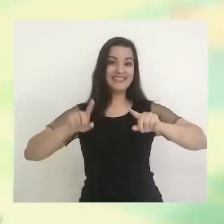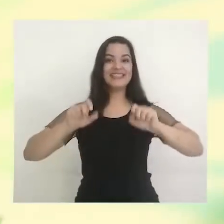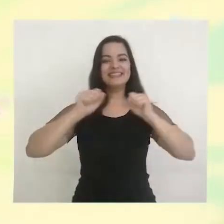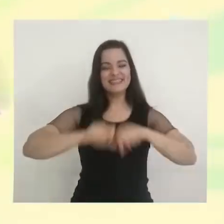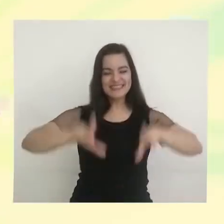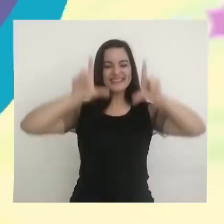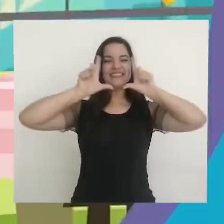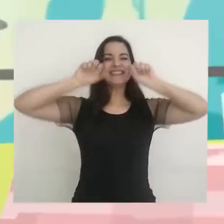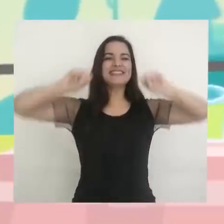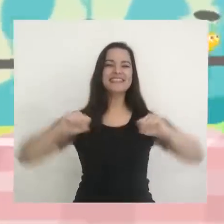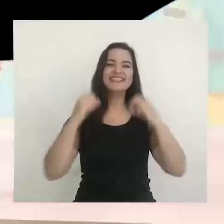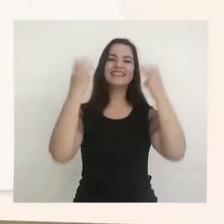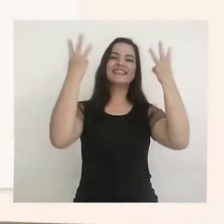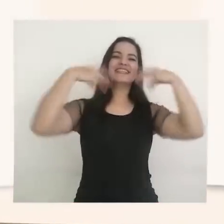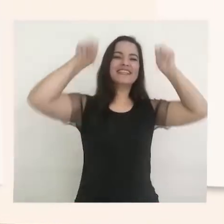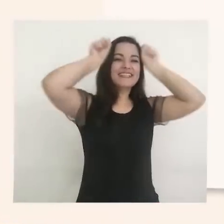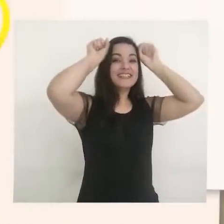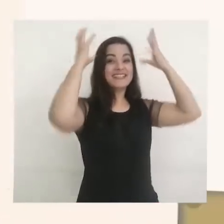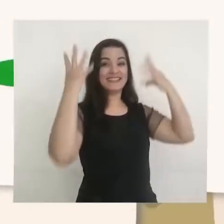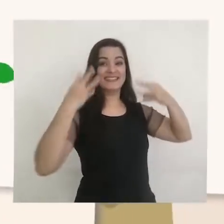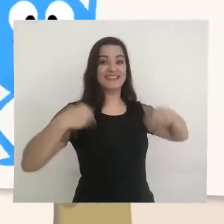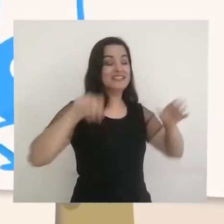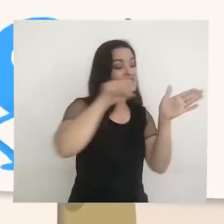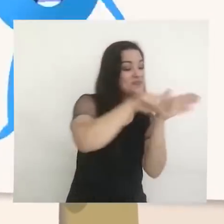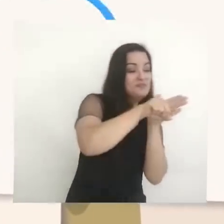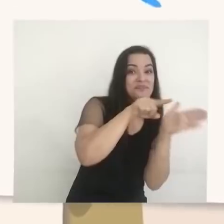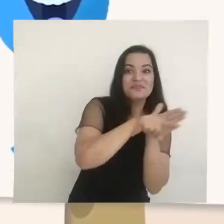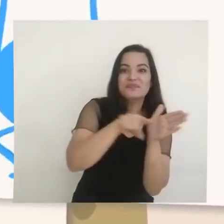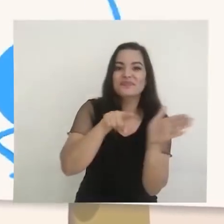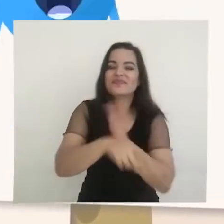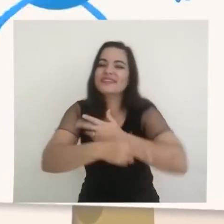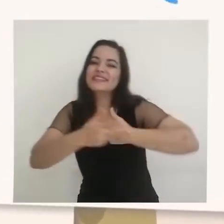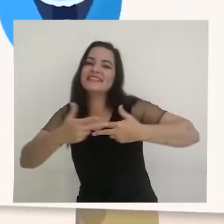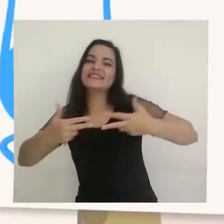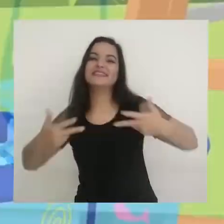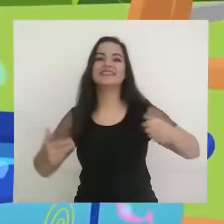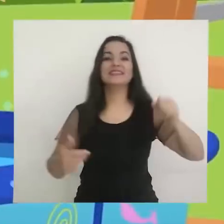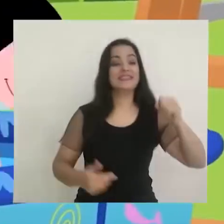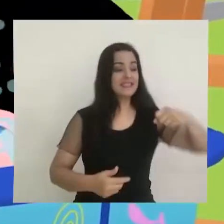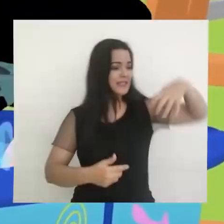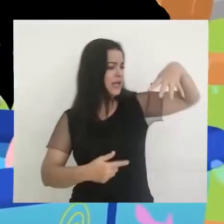Luna. Esse é o show da Luna, tudo que a pergunta a Luna